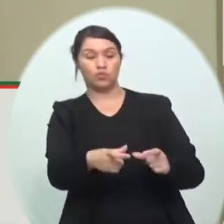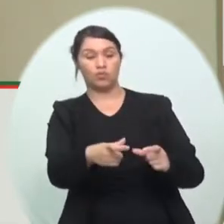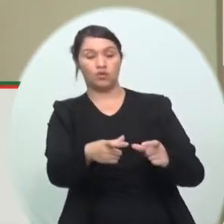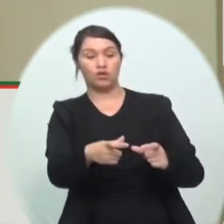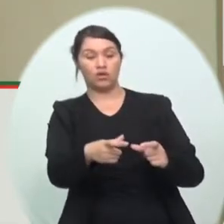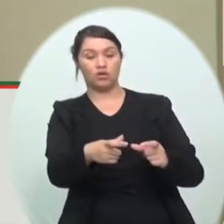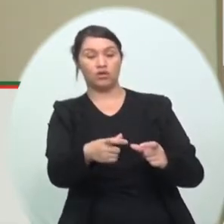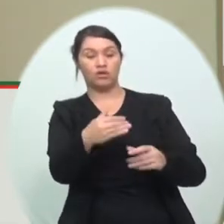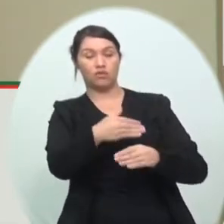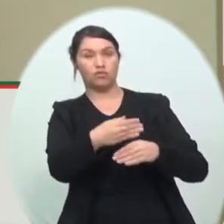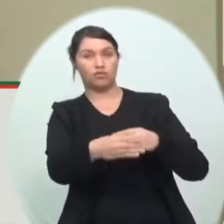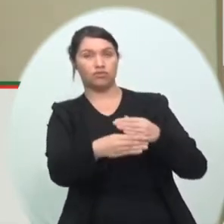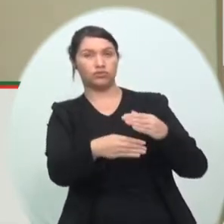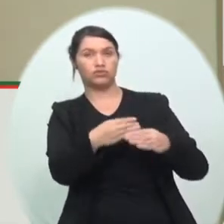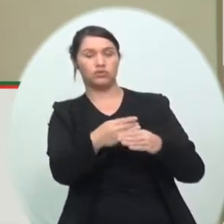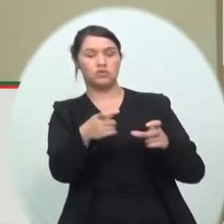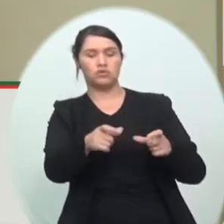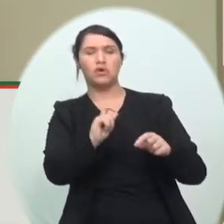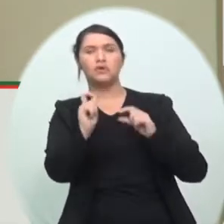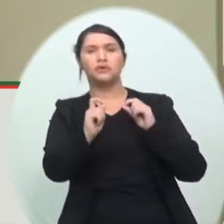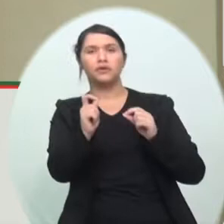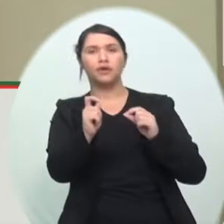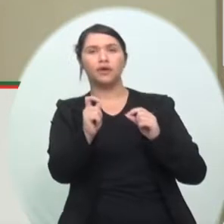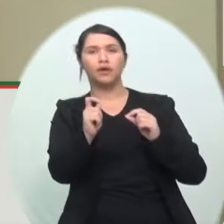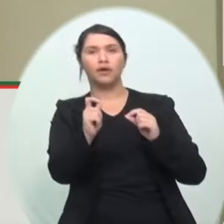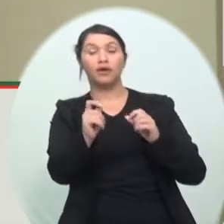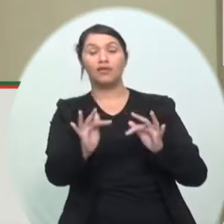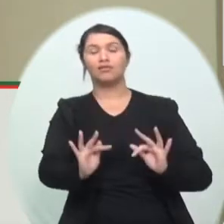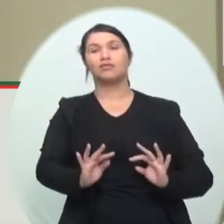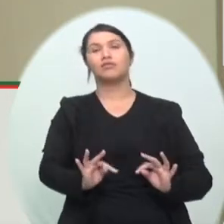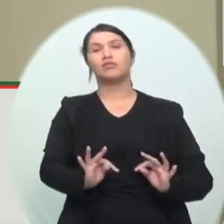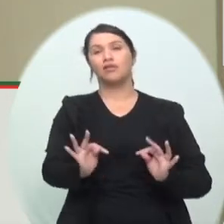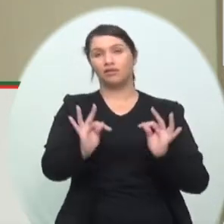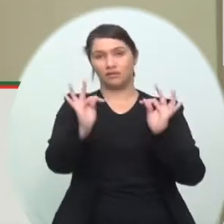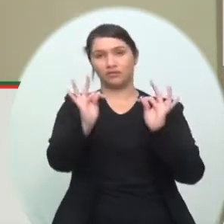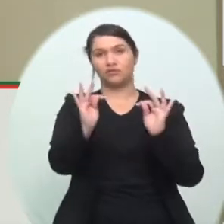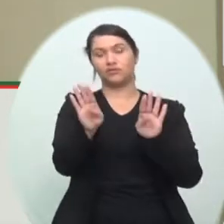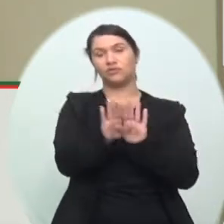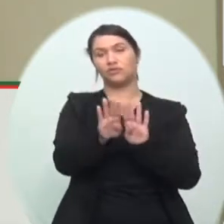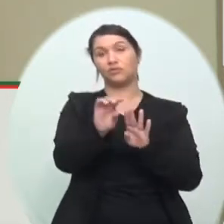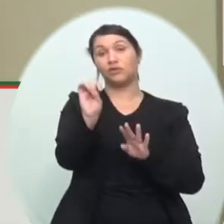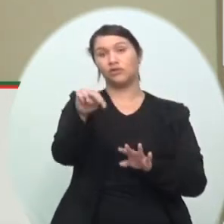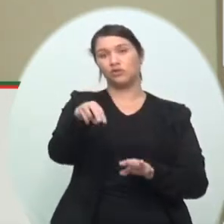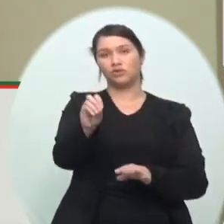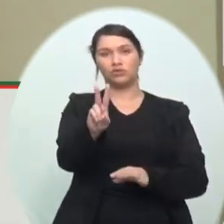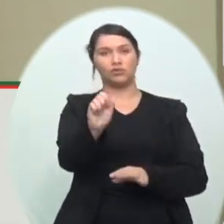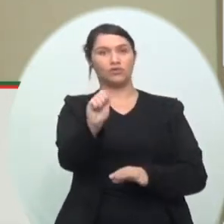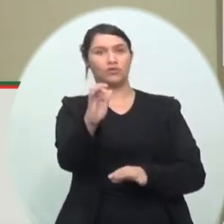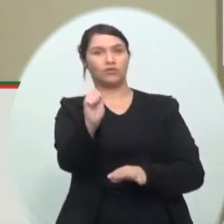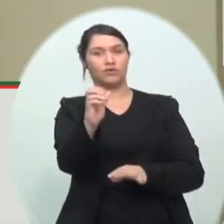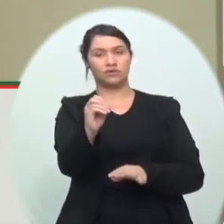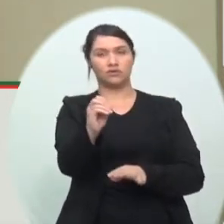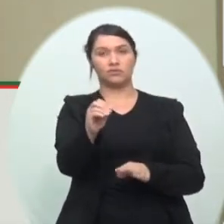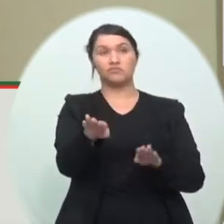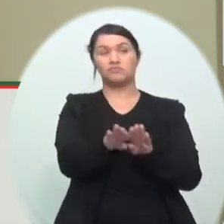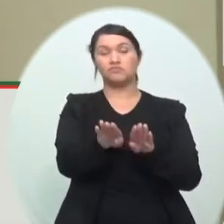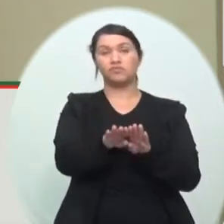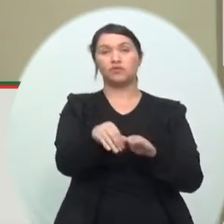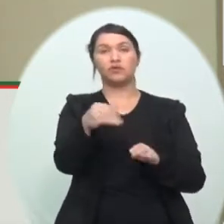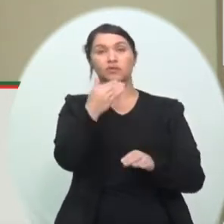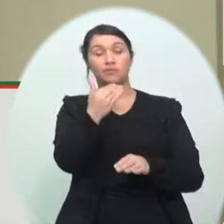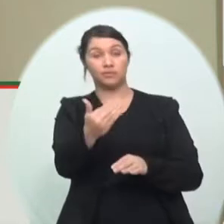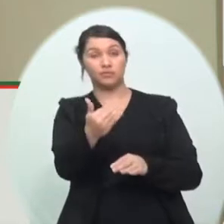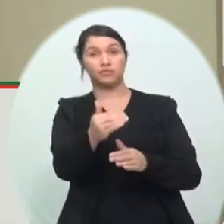tecnologia. 13% disseram que é necessário fortalecer as empresas que já estão na nossa região.